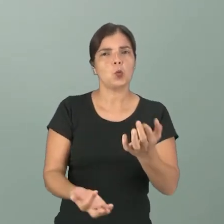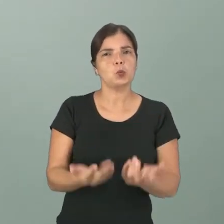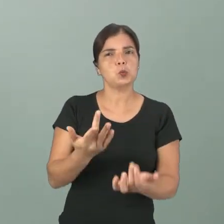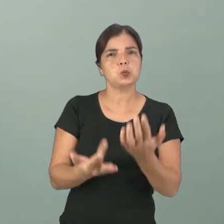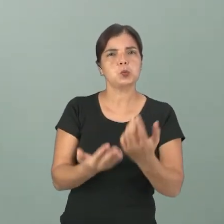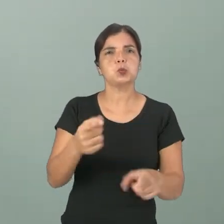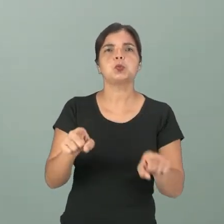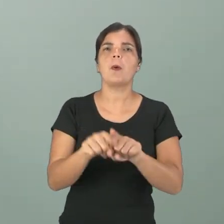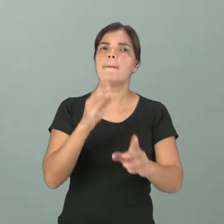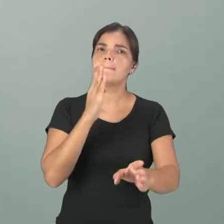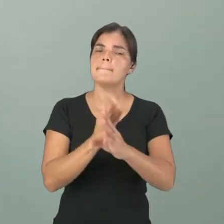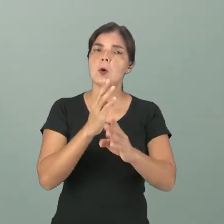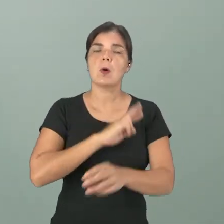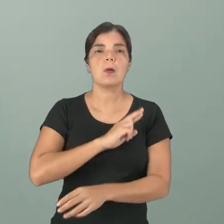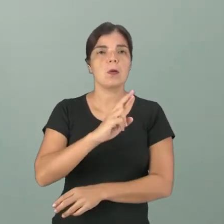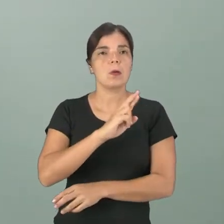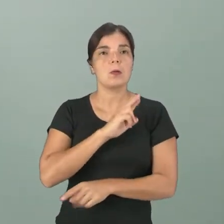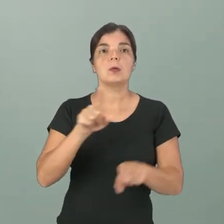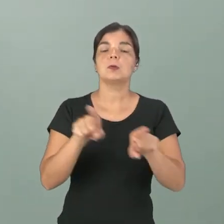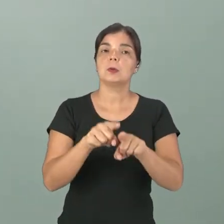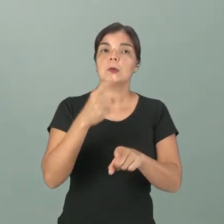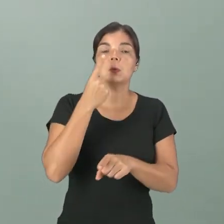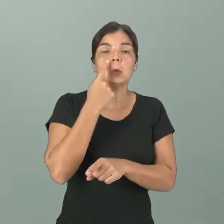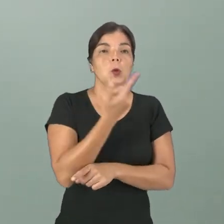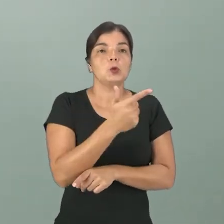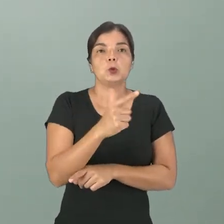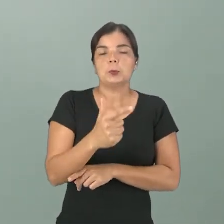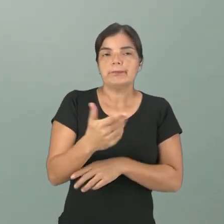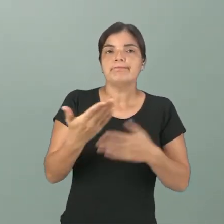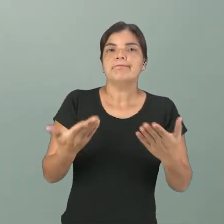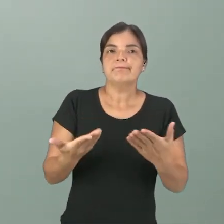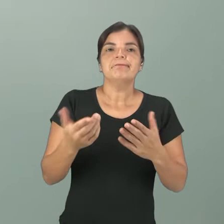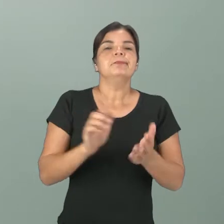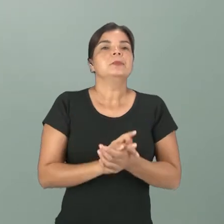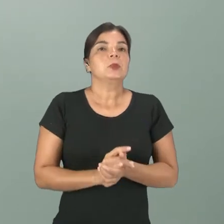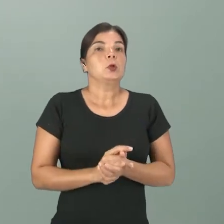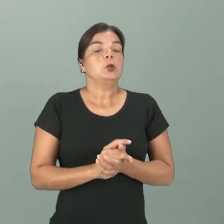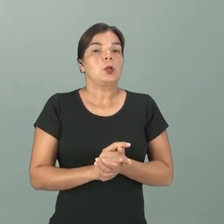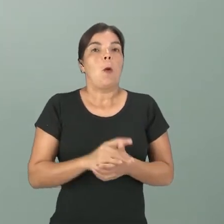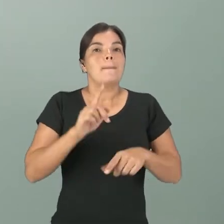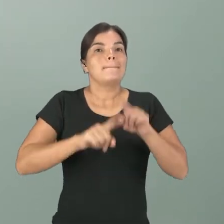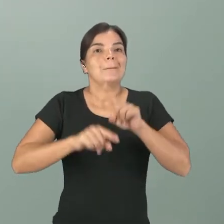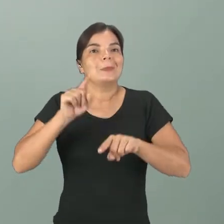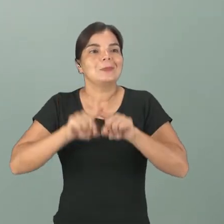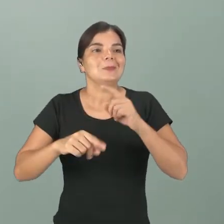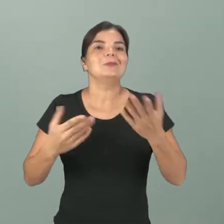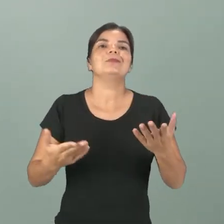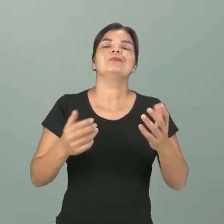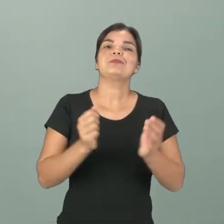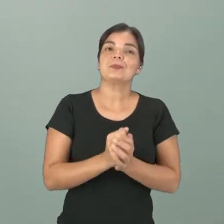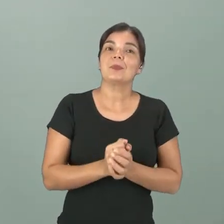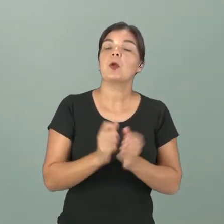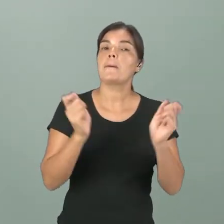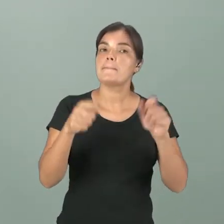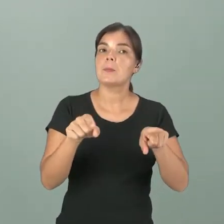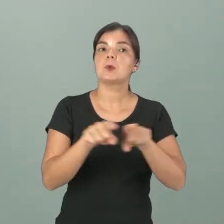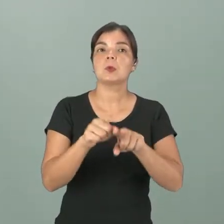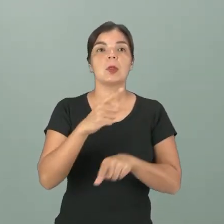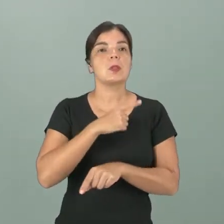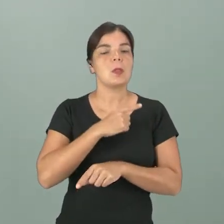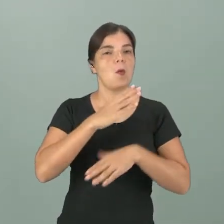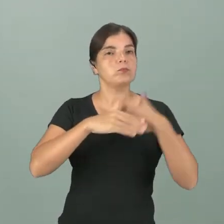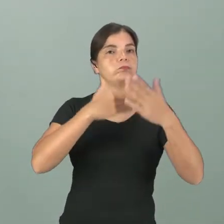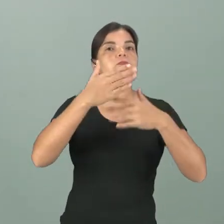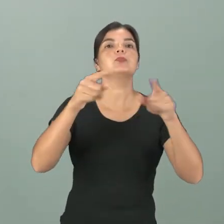queimadas por conta da religião. Então, nós não temos tanto trabalho assim, tanto material, né, que poderíamos ter